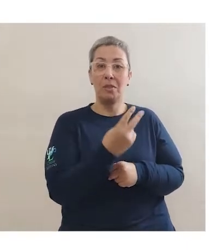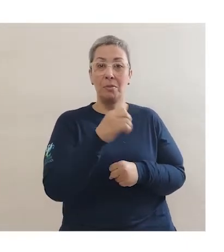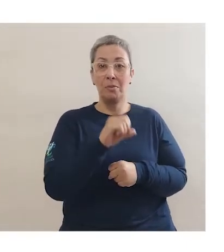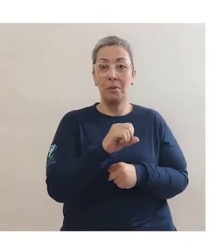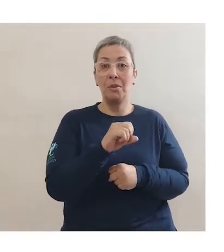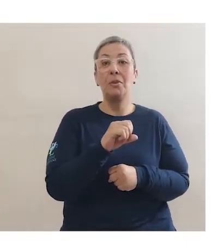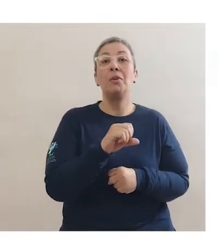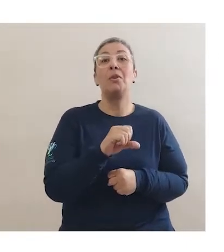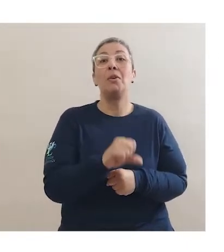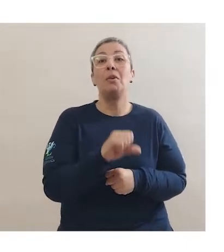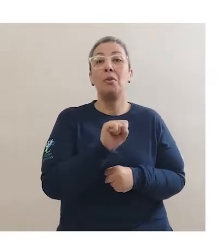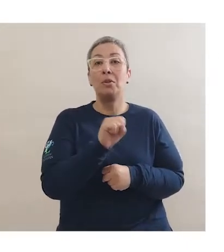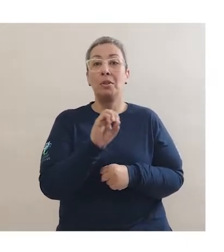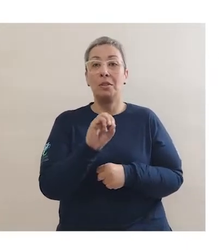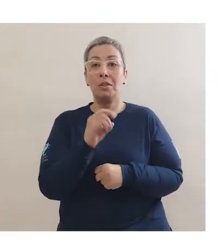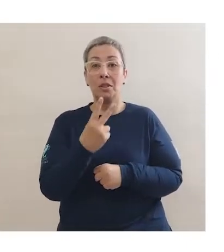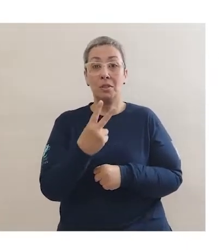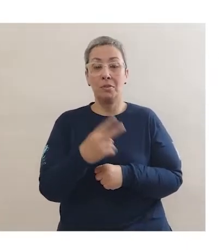29.017 menos